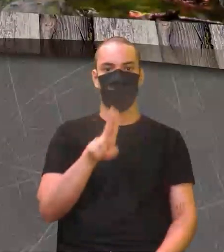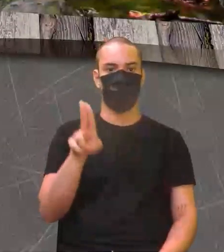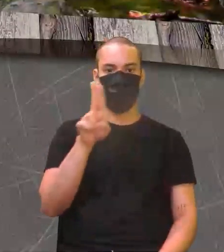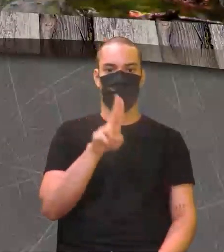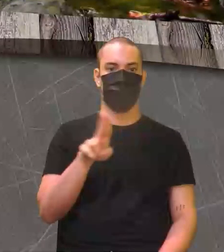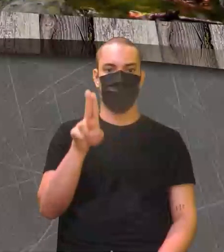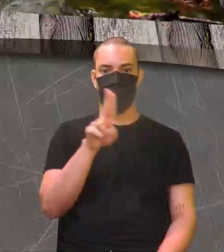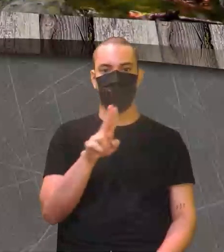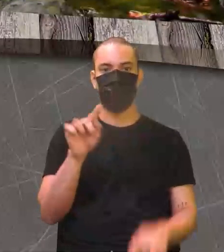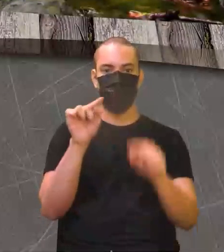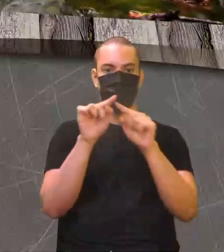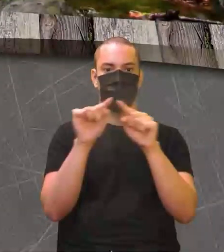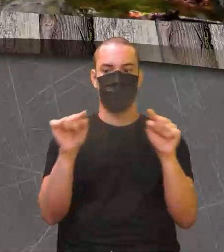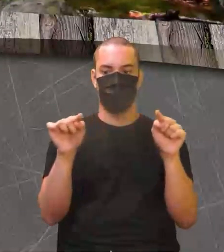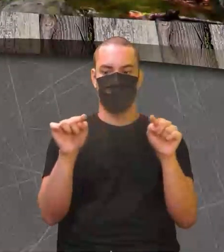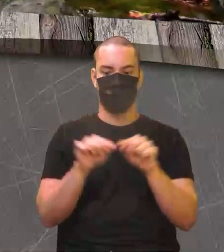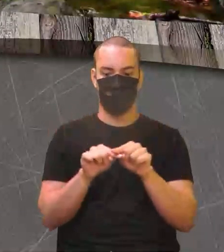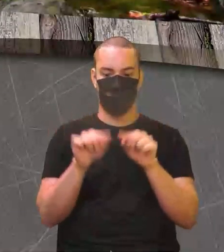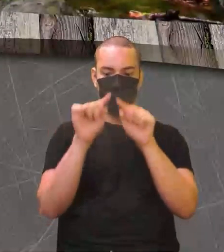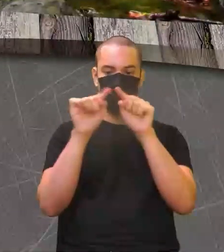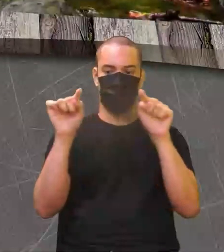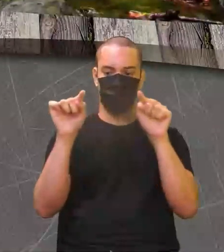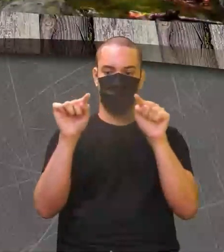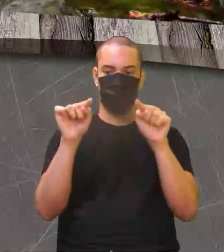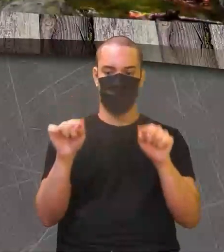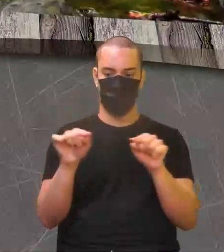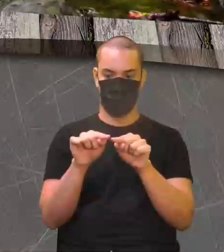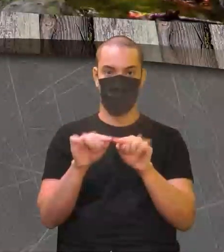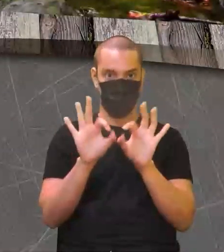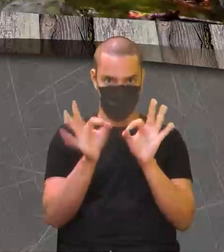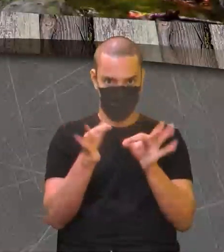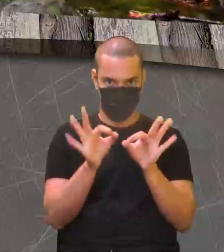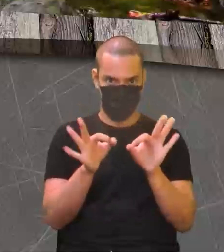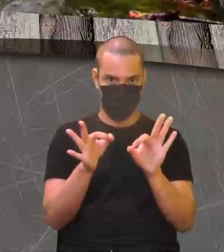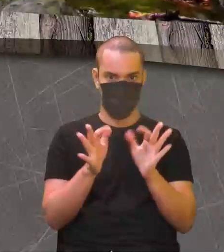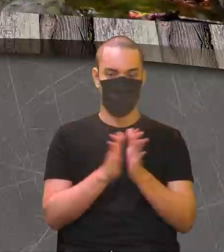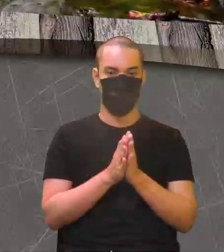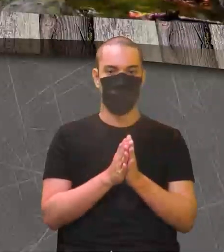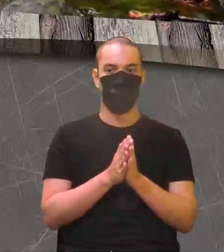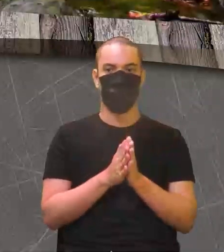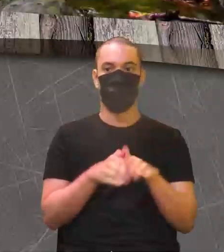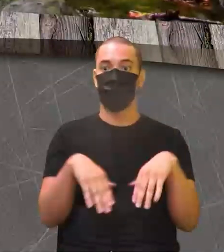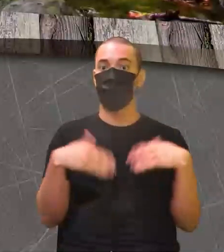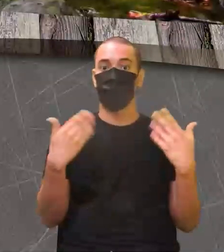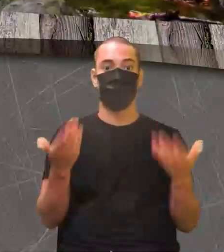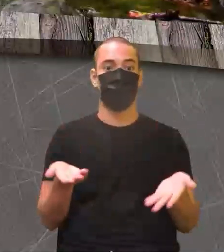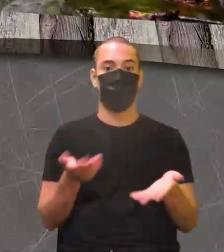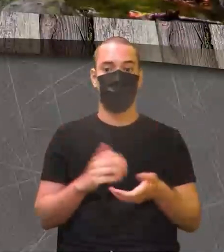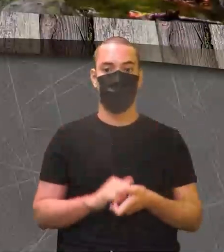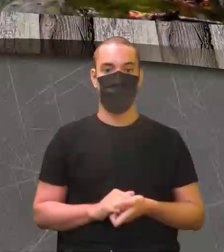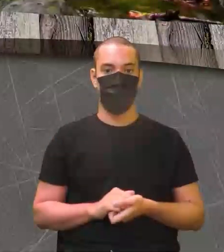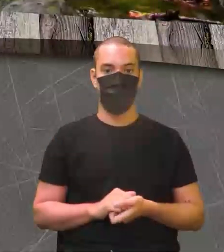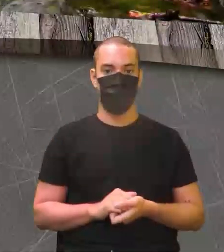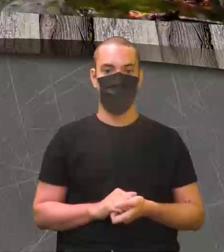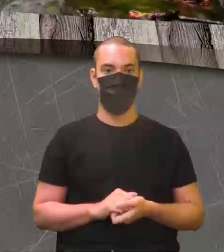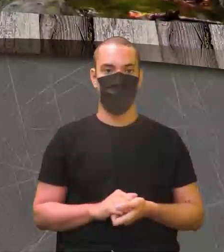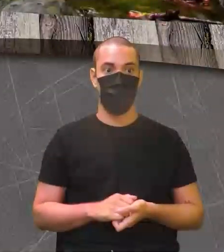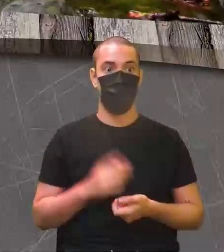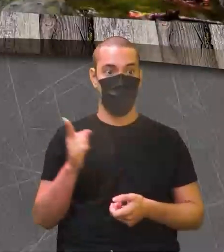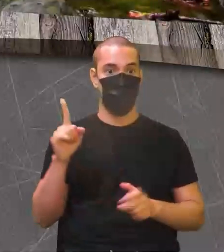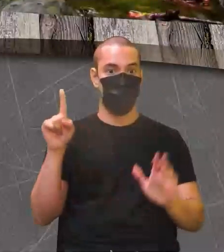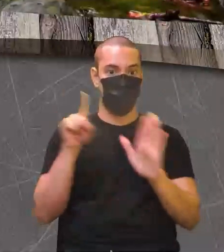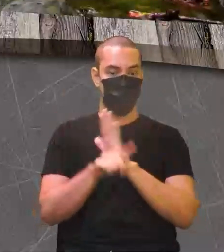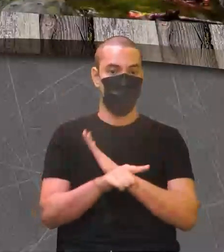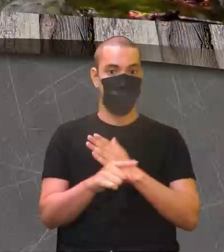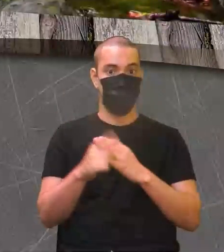aquele desenhozinho... Tipo um losango, tipo né? Tipo um losango, exatamente. Tá? Então, aqui a